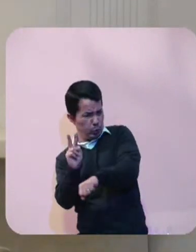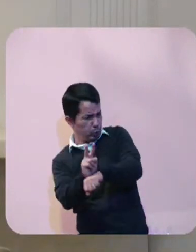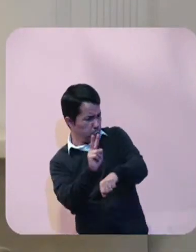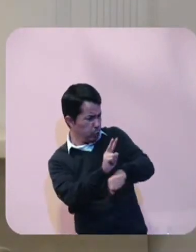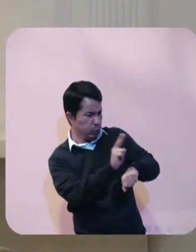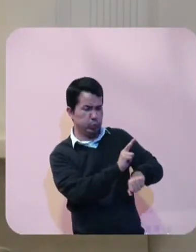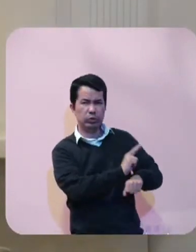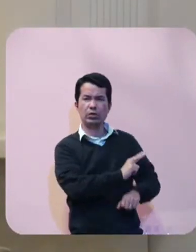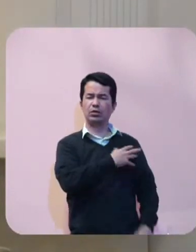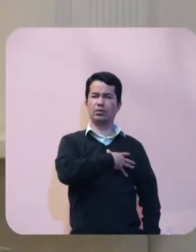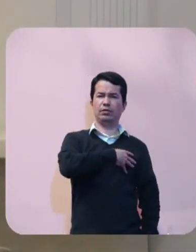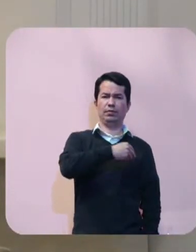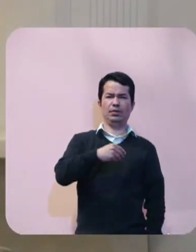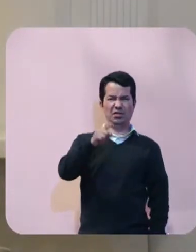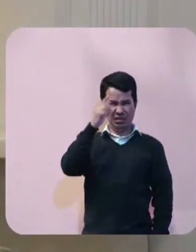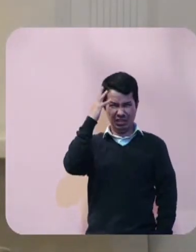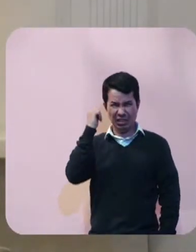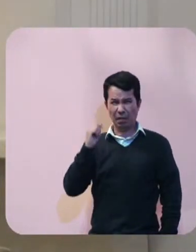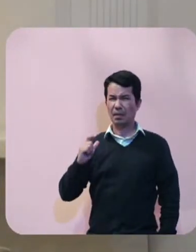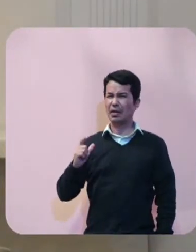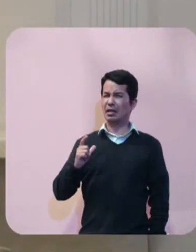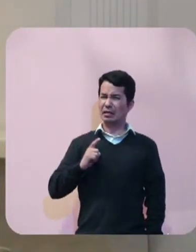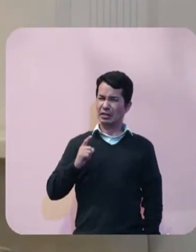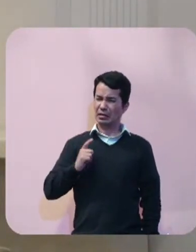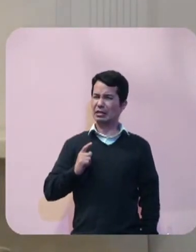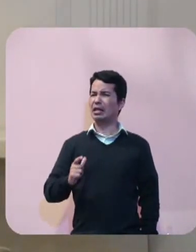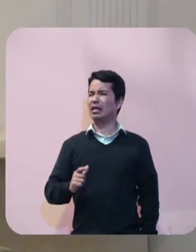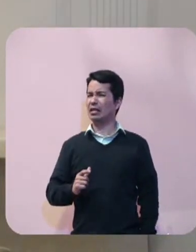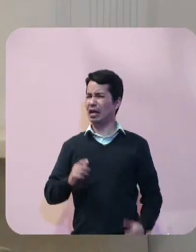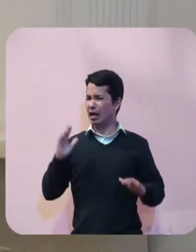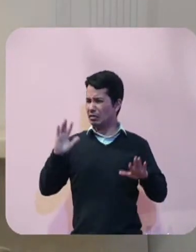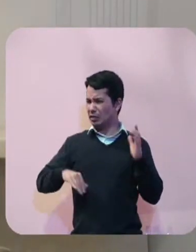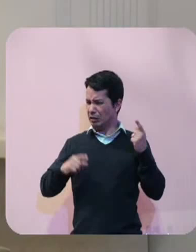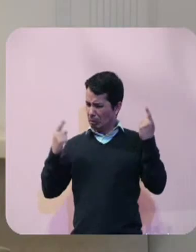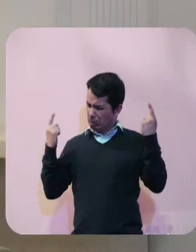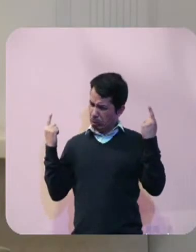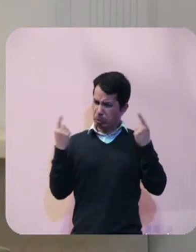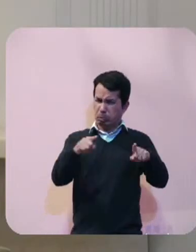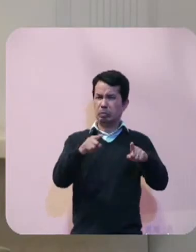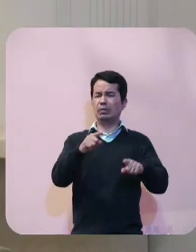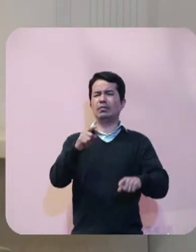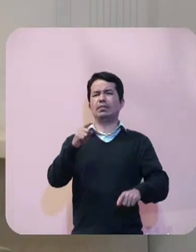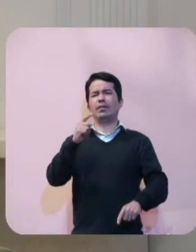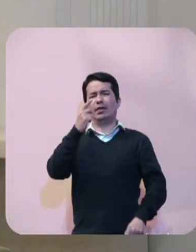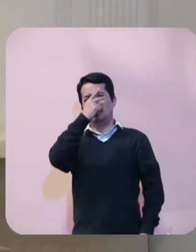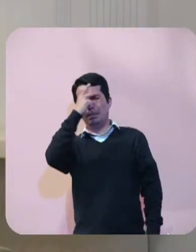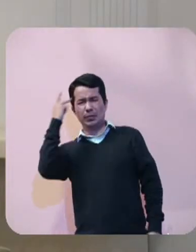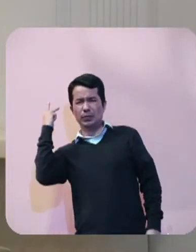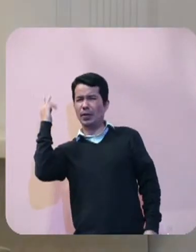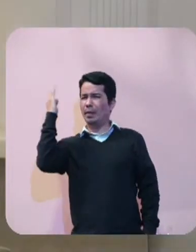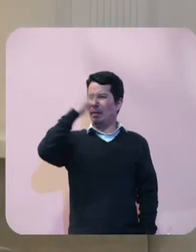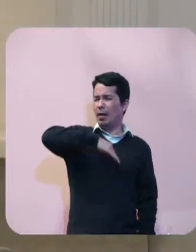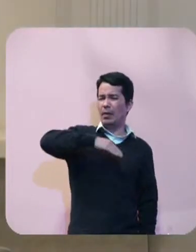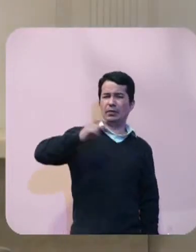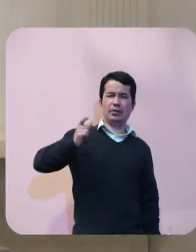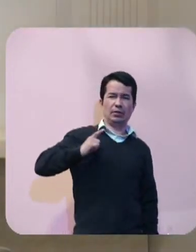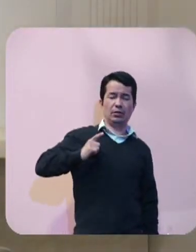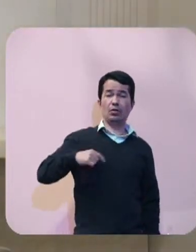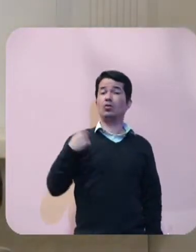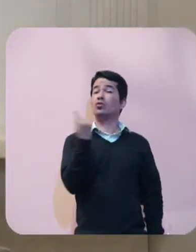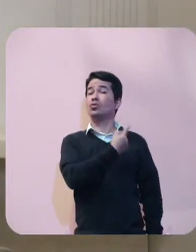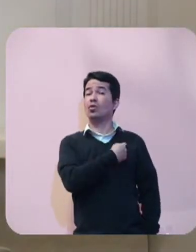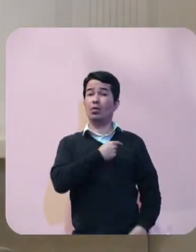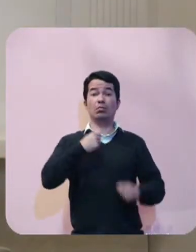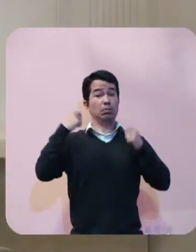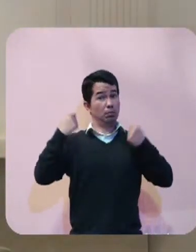malignos de pessoas más na vida dos nossos filhos. E a gente tem que clamar: Senhor, tenha misericórdia. Eu não posso estar lá,